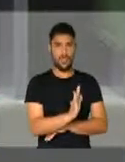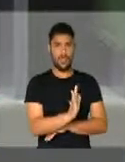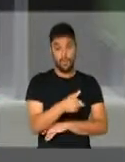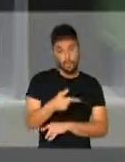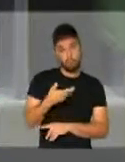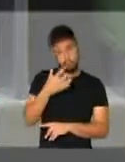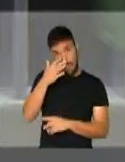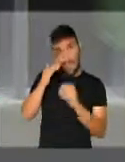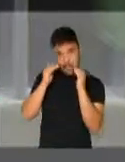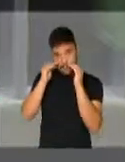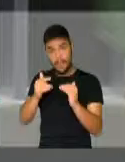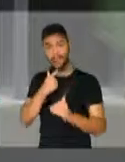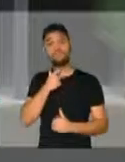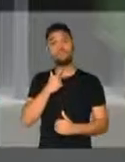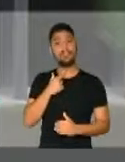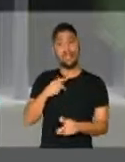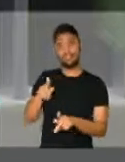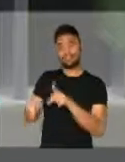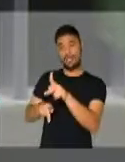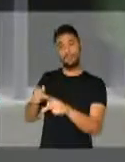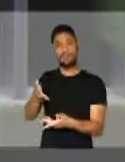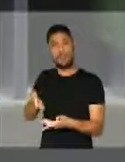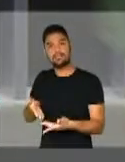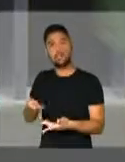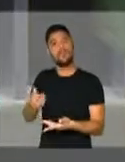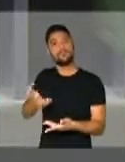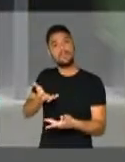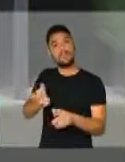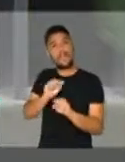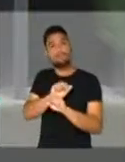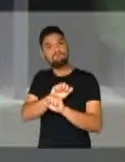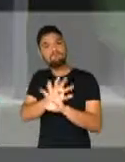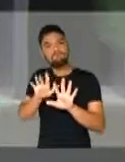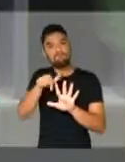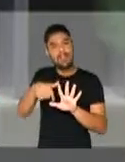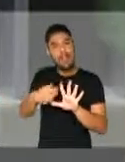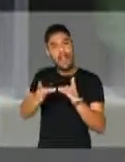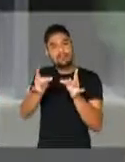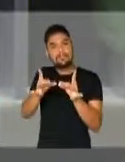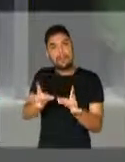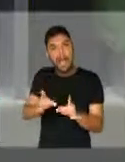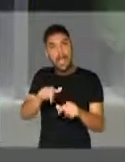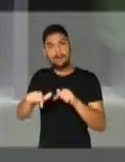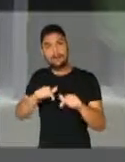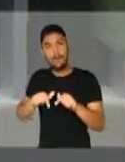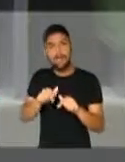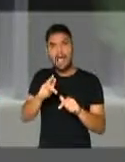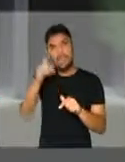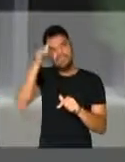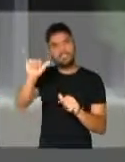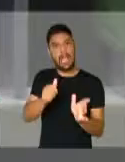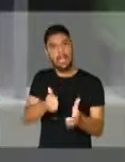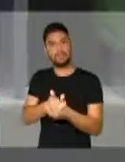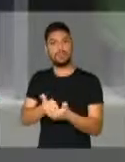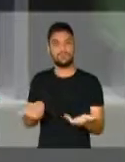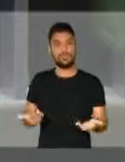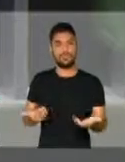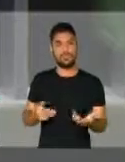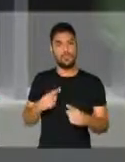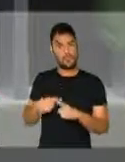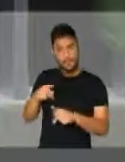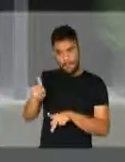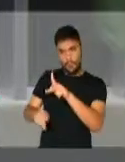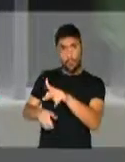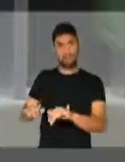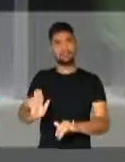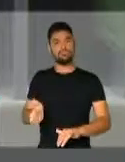ruas, da população, de quem quer transparência, das entidades, das pessoas que estão sofrendo pelos